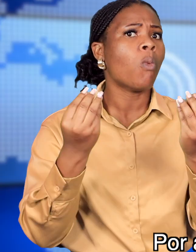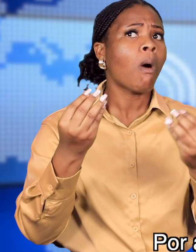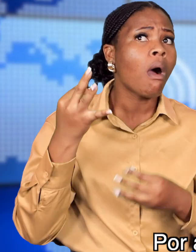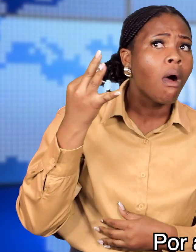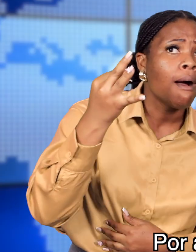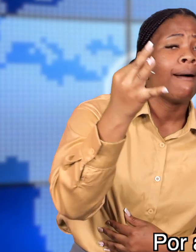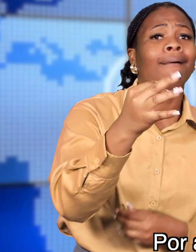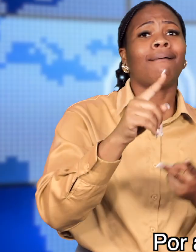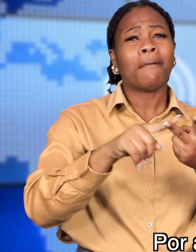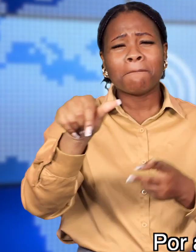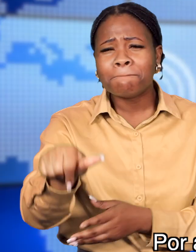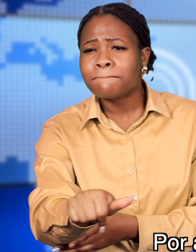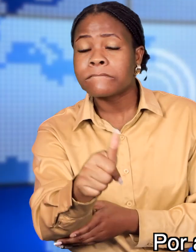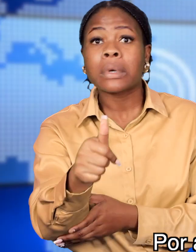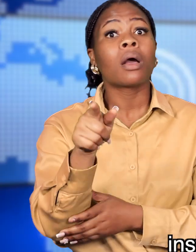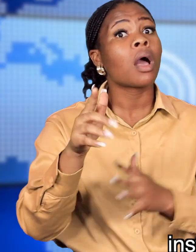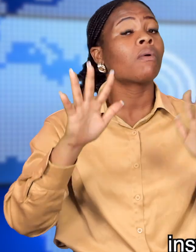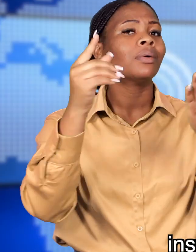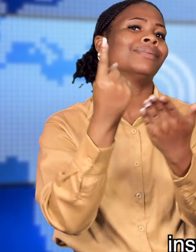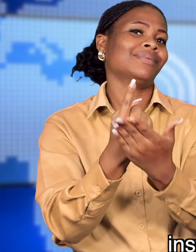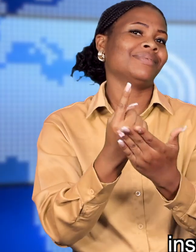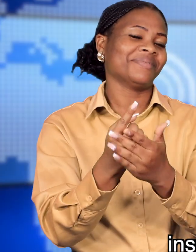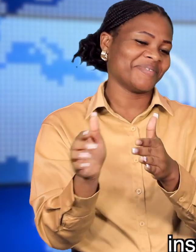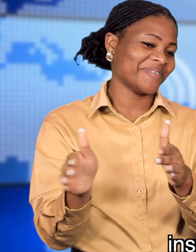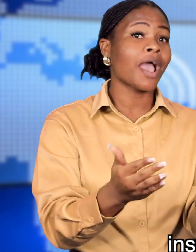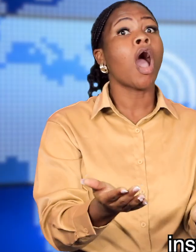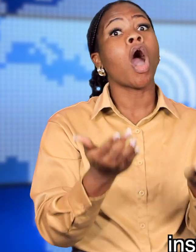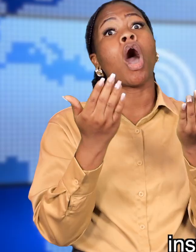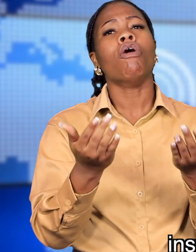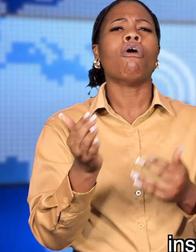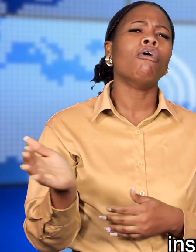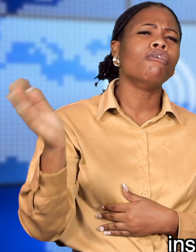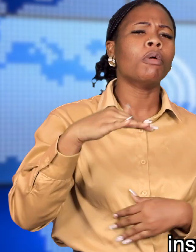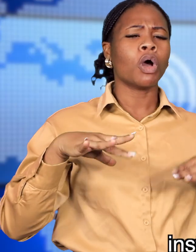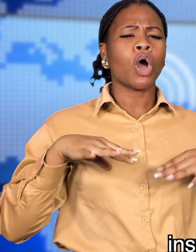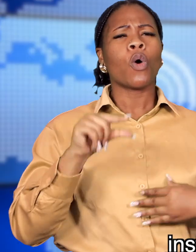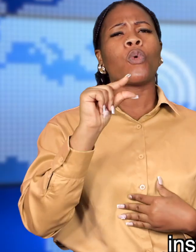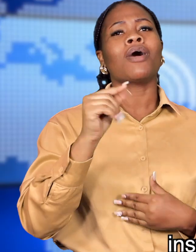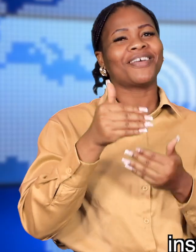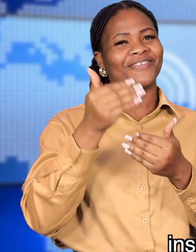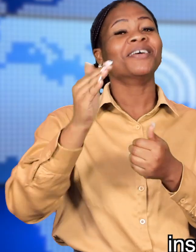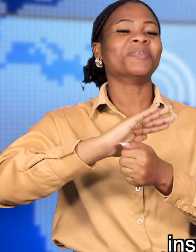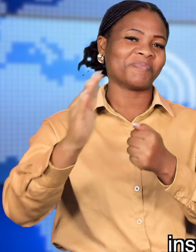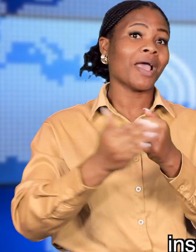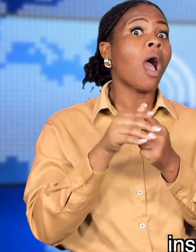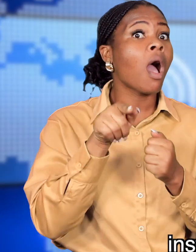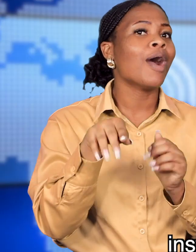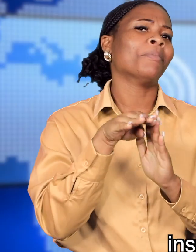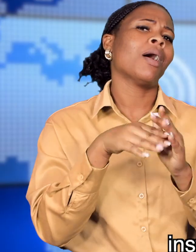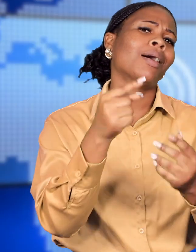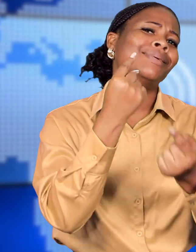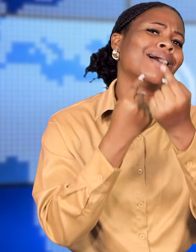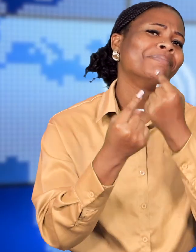vamos a uma curta pausa e voltamos dentro de instantes com detalhes que vão complementar o